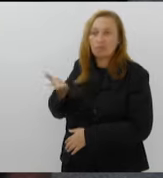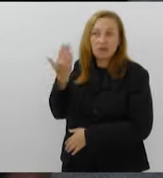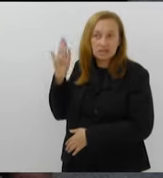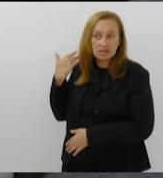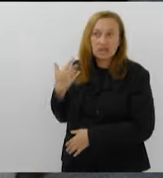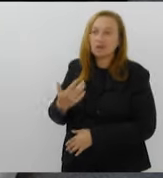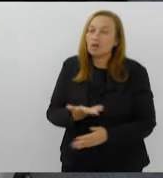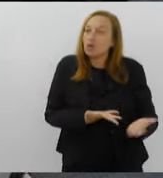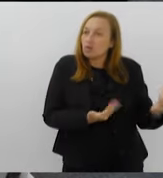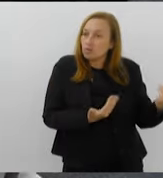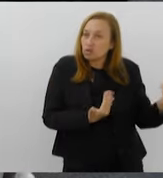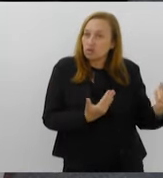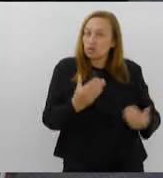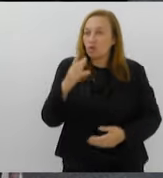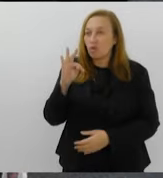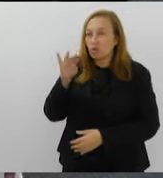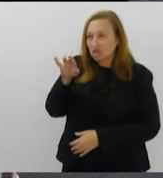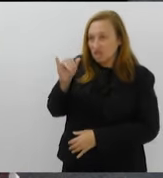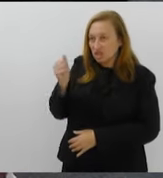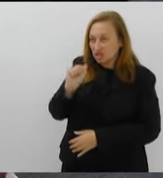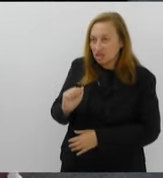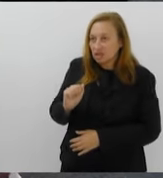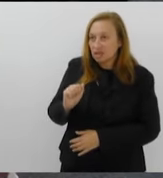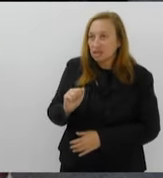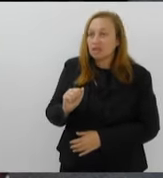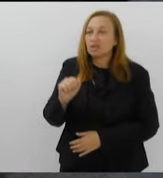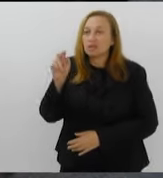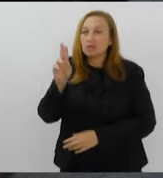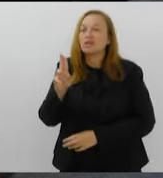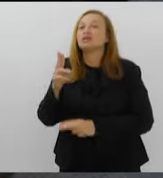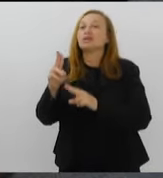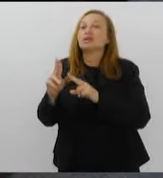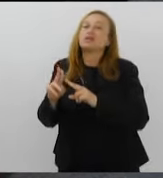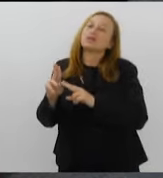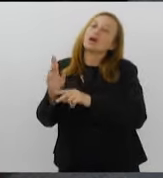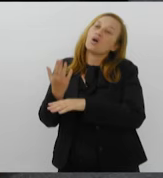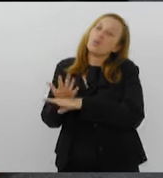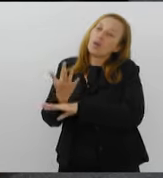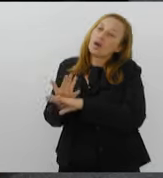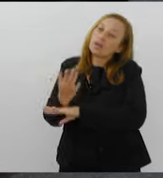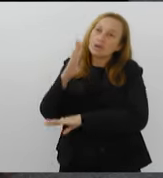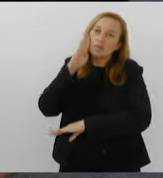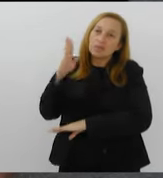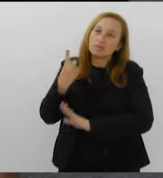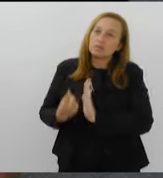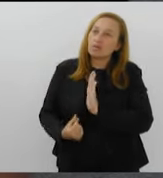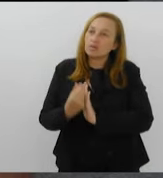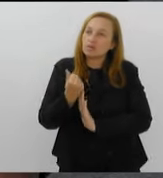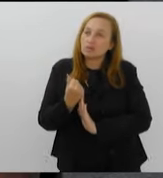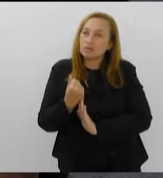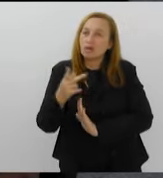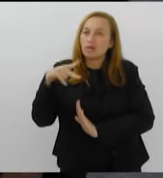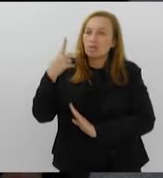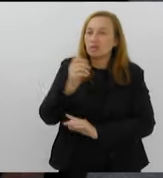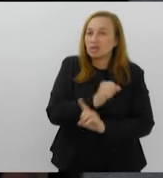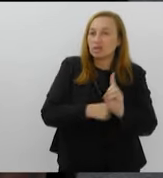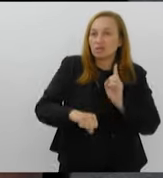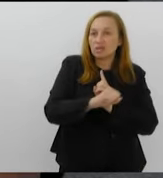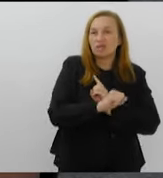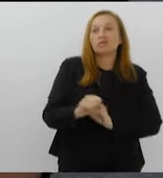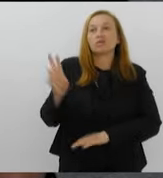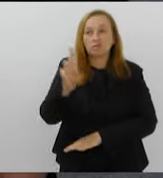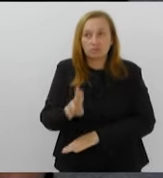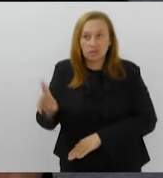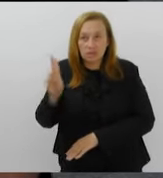estudante cotista da UERJ, o orçamento é fundamental para garantir a política de assistência social dessa